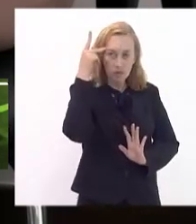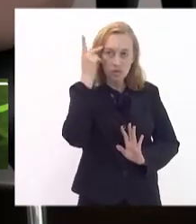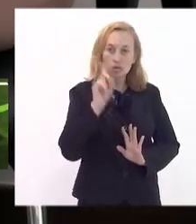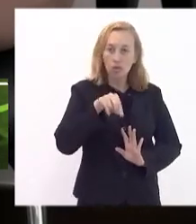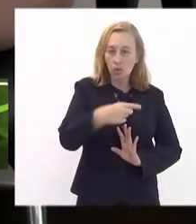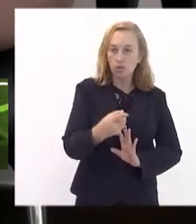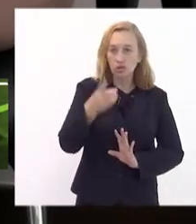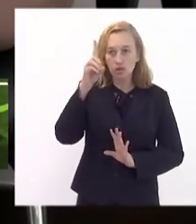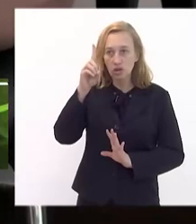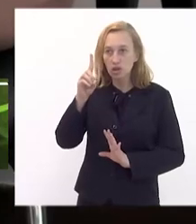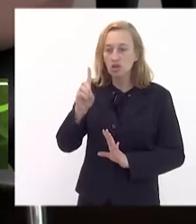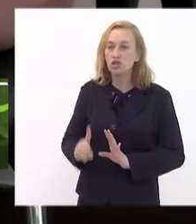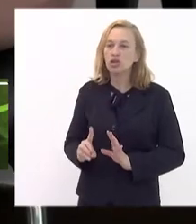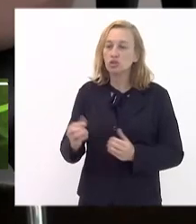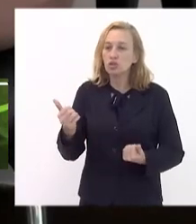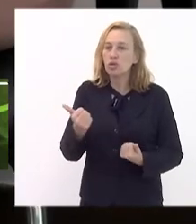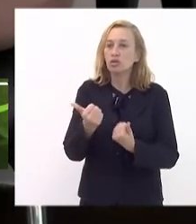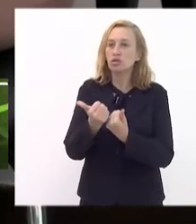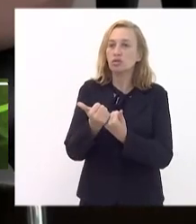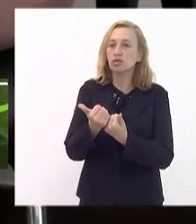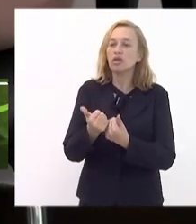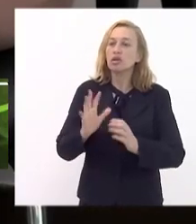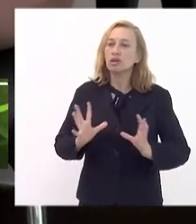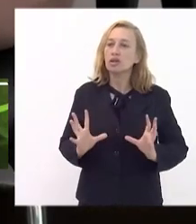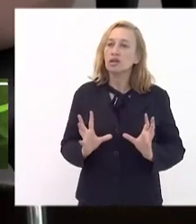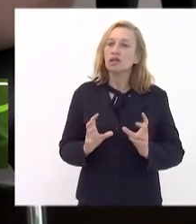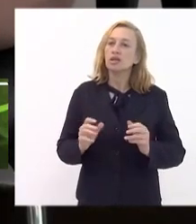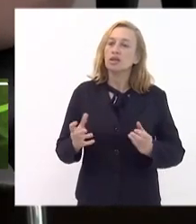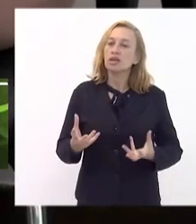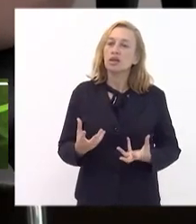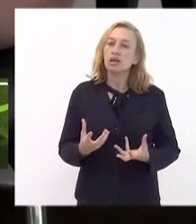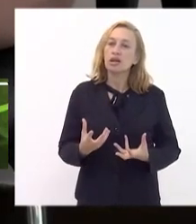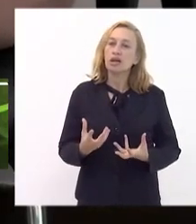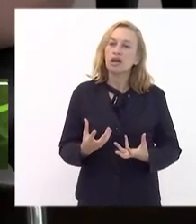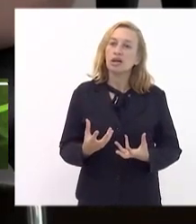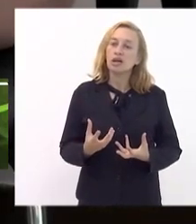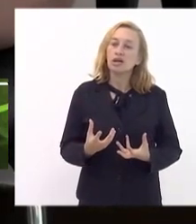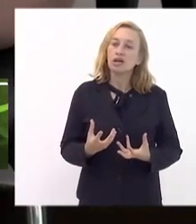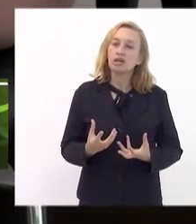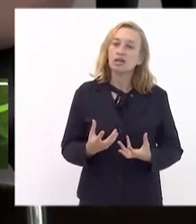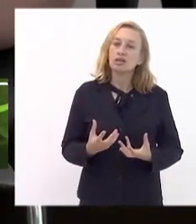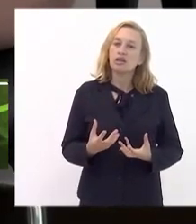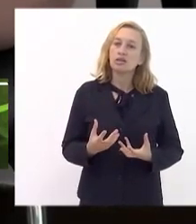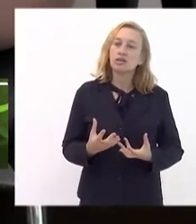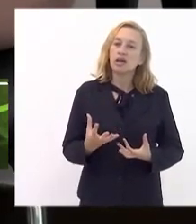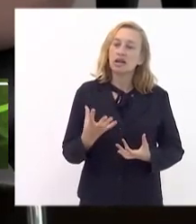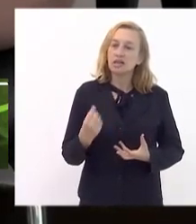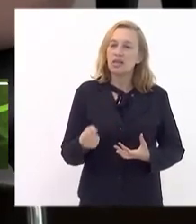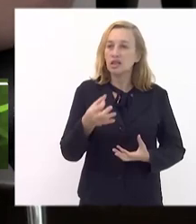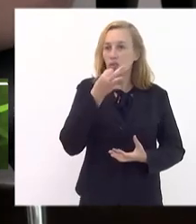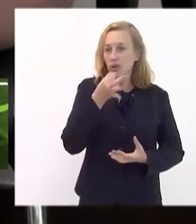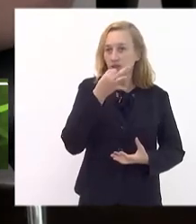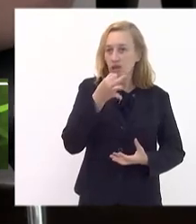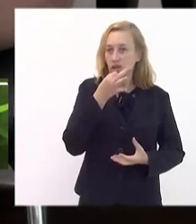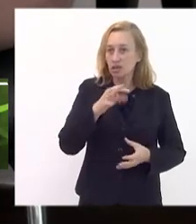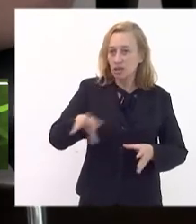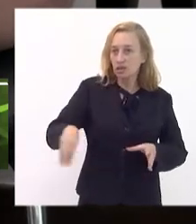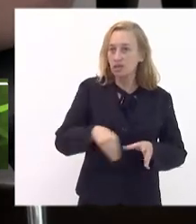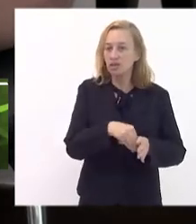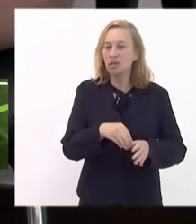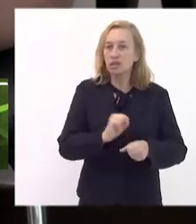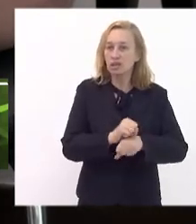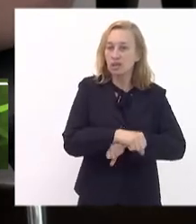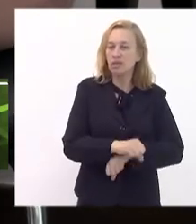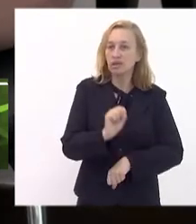diretores adjuntos, acho que a gente abraçar essa sugestão e fazer sim internamente um